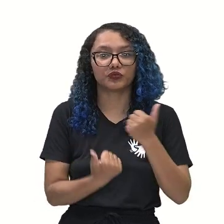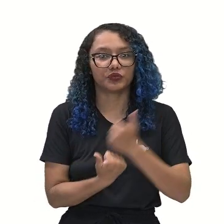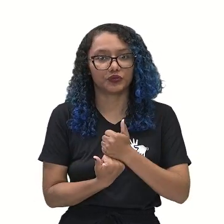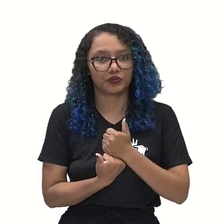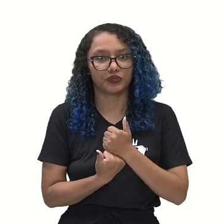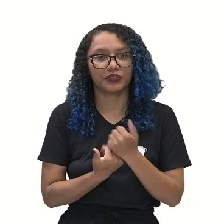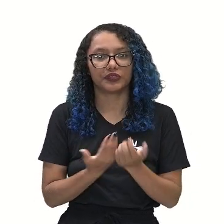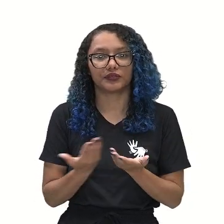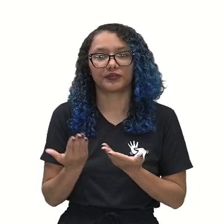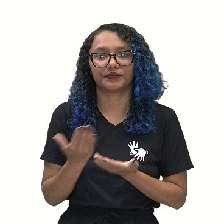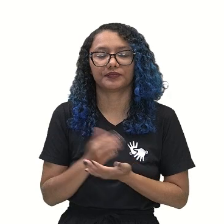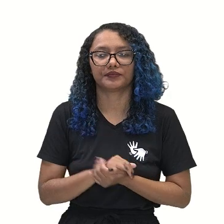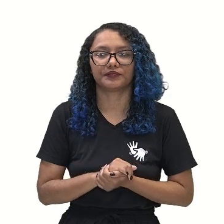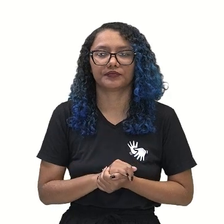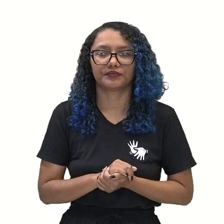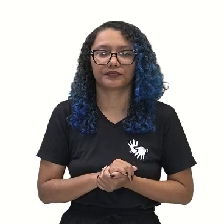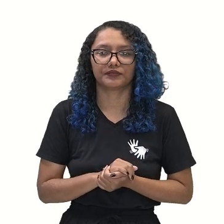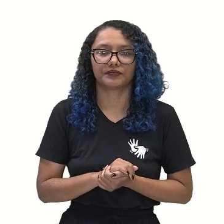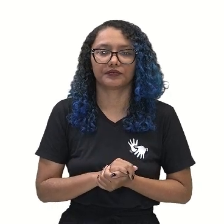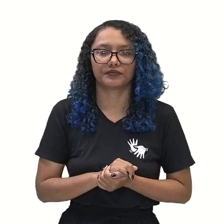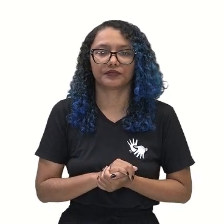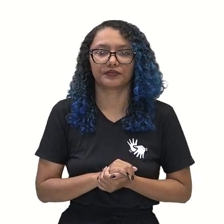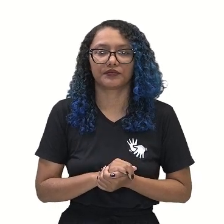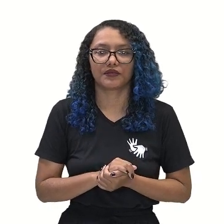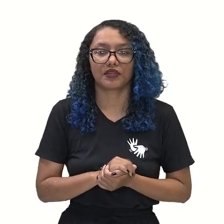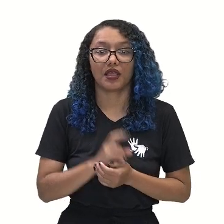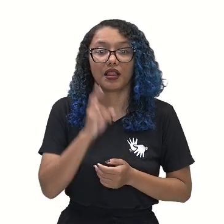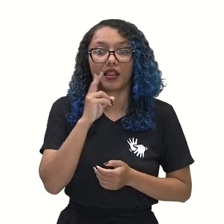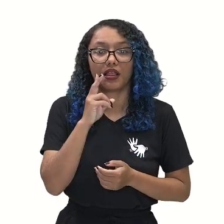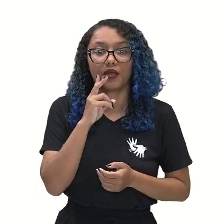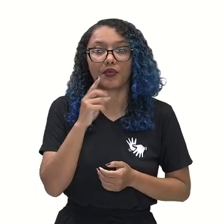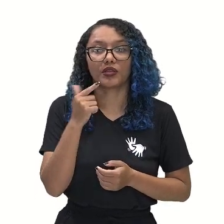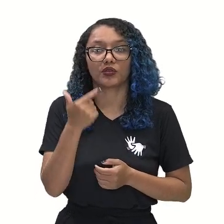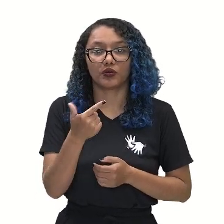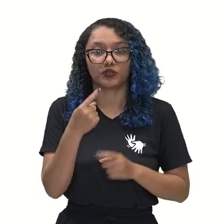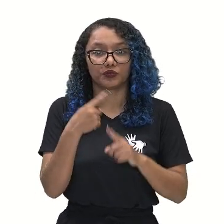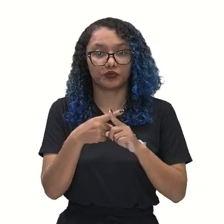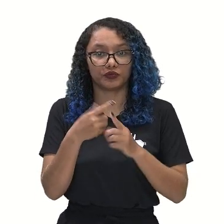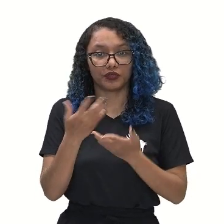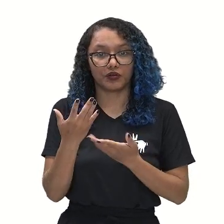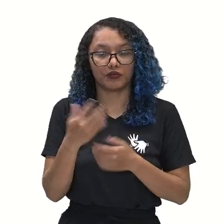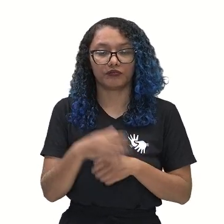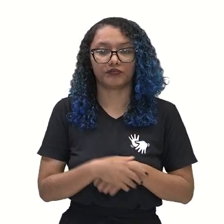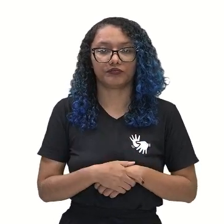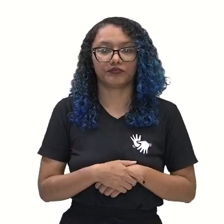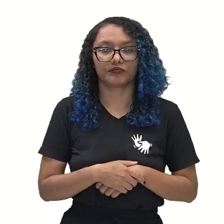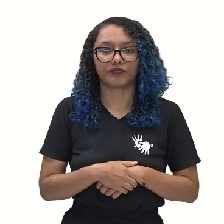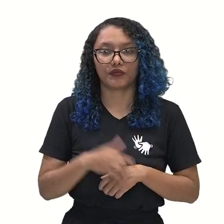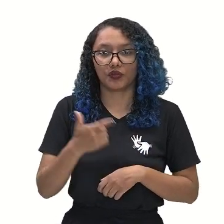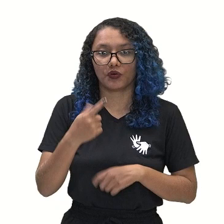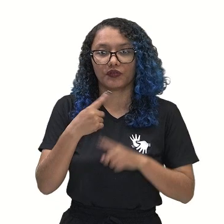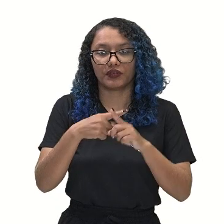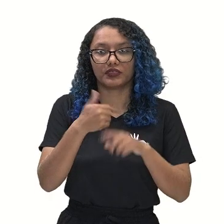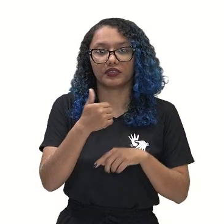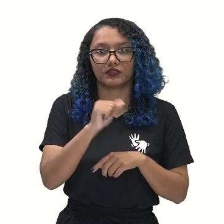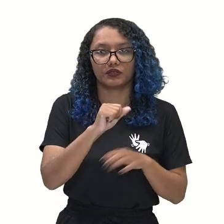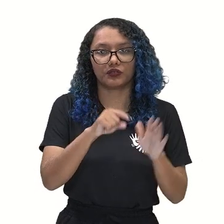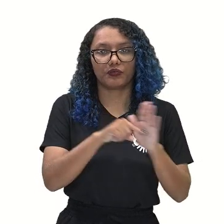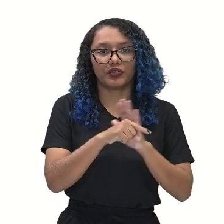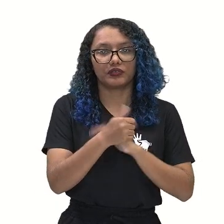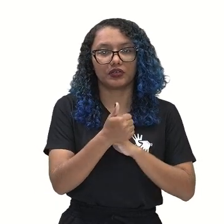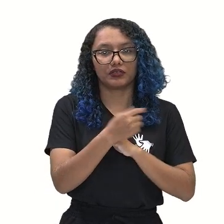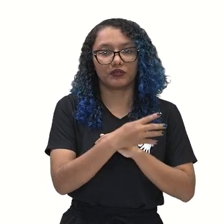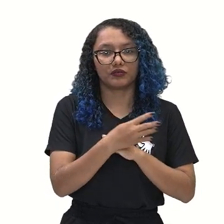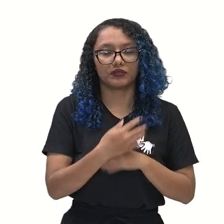18. Lembrando que o 2 está multiplicando, olha, menos o 14. Então, meu y